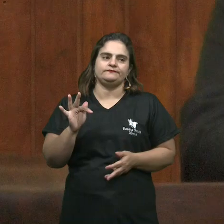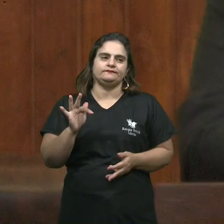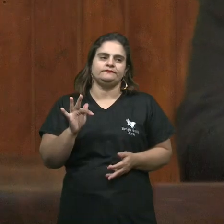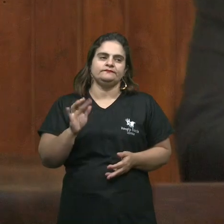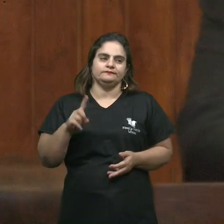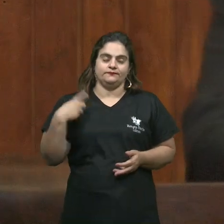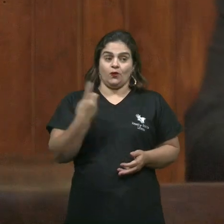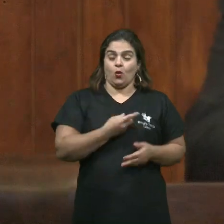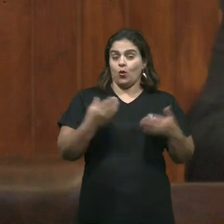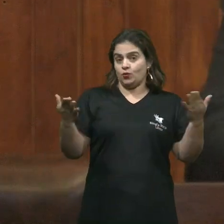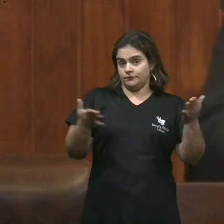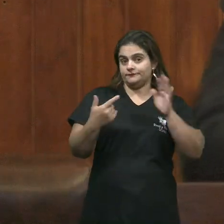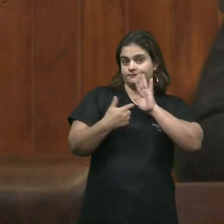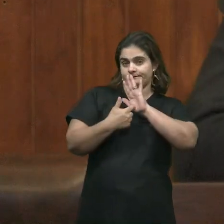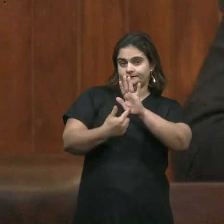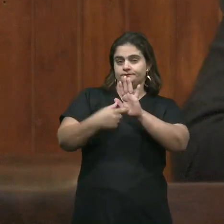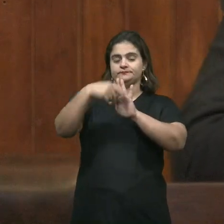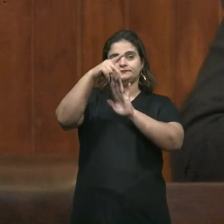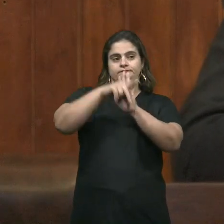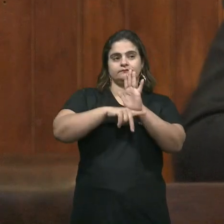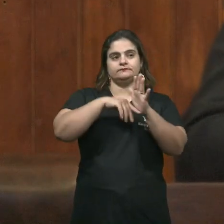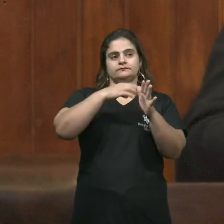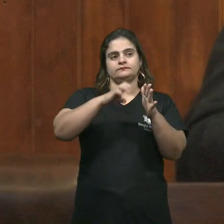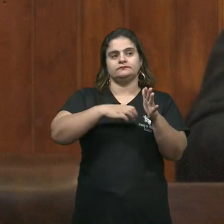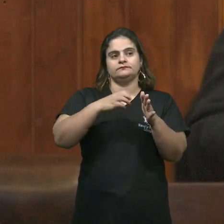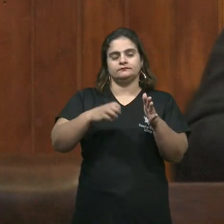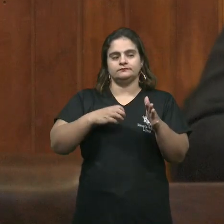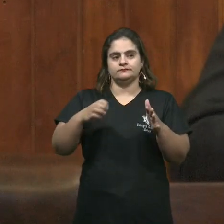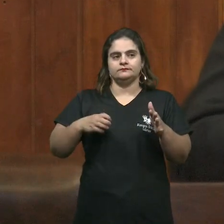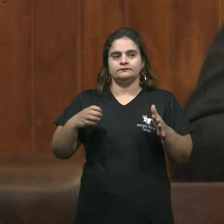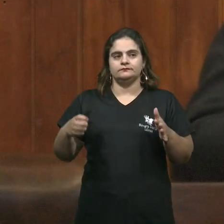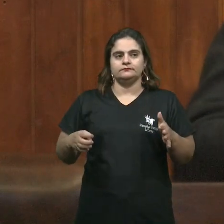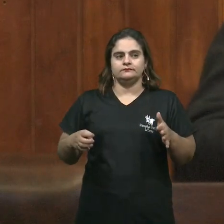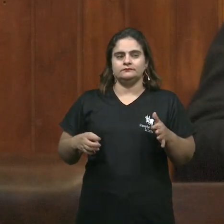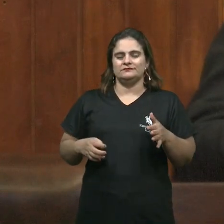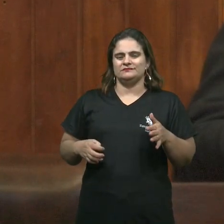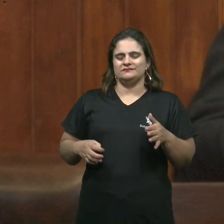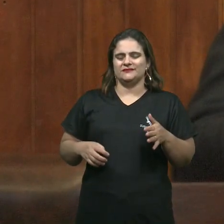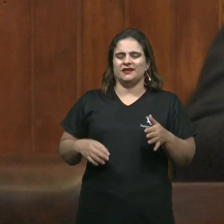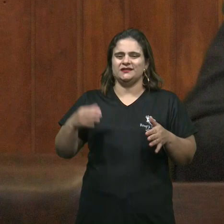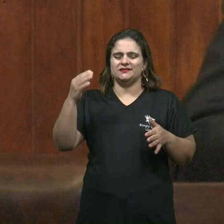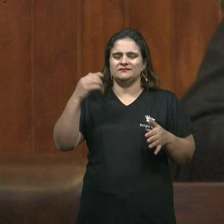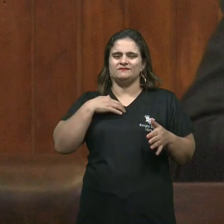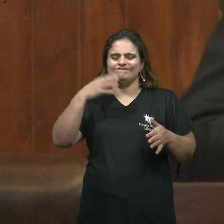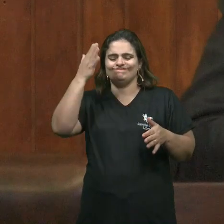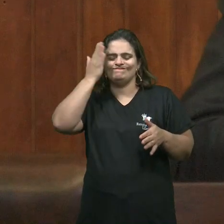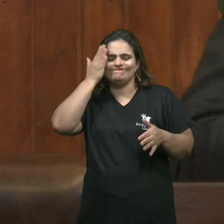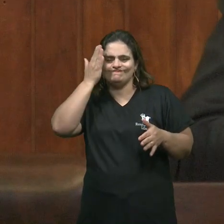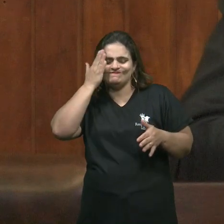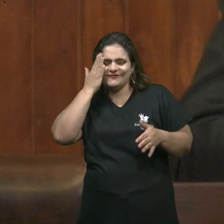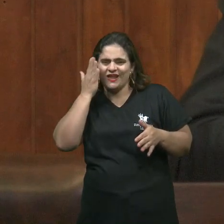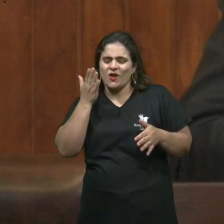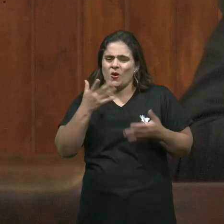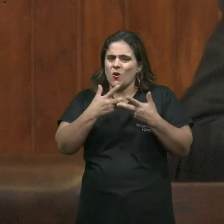nós estamos apresentando esse projeto que não deveria jamais ser apresentado um projeto